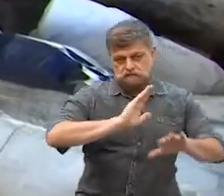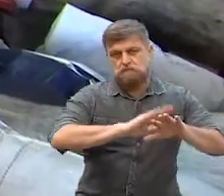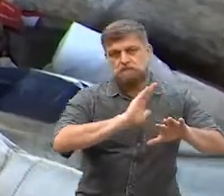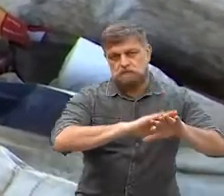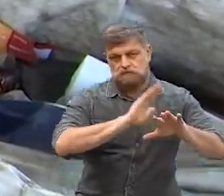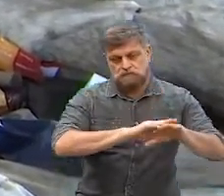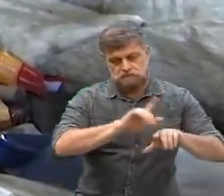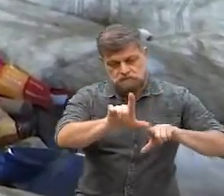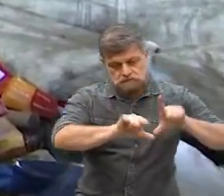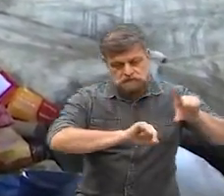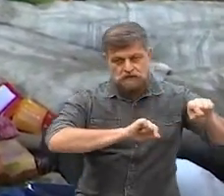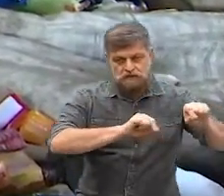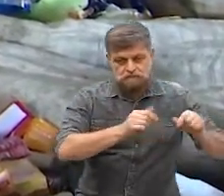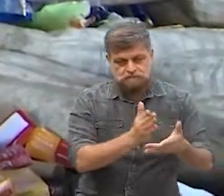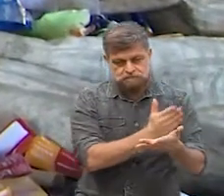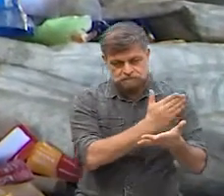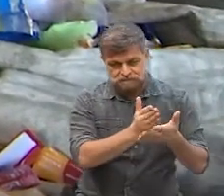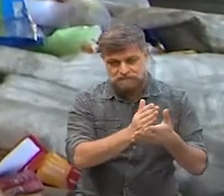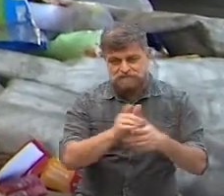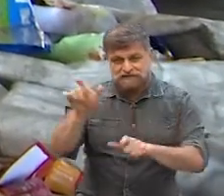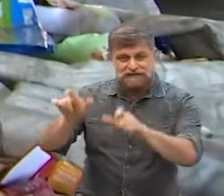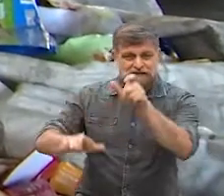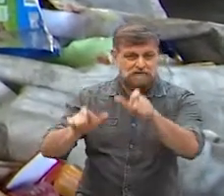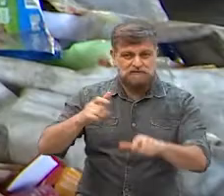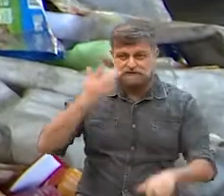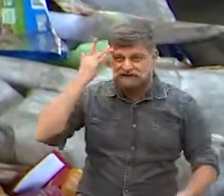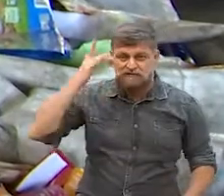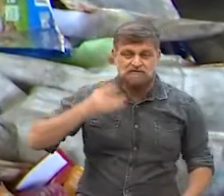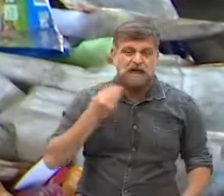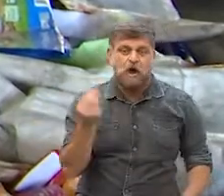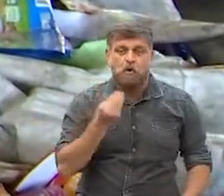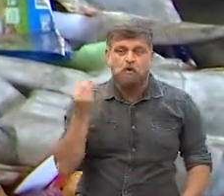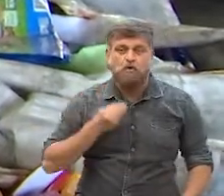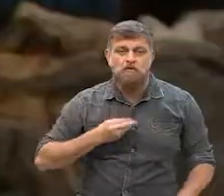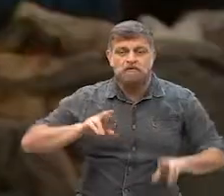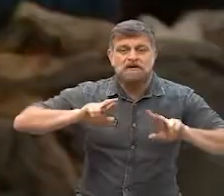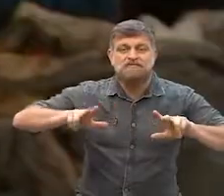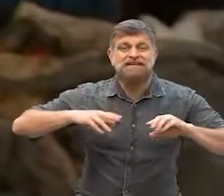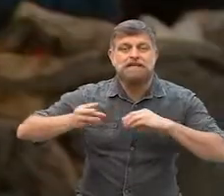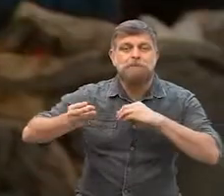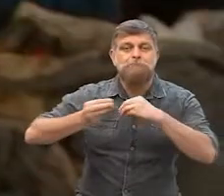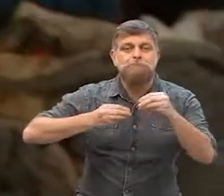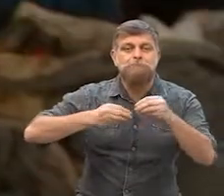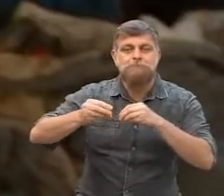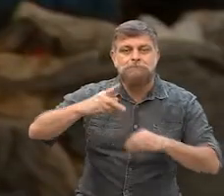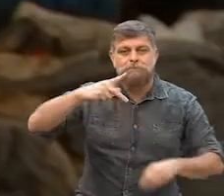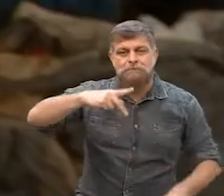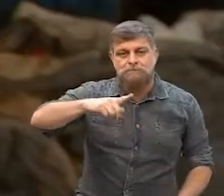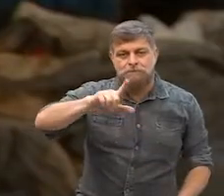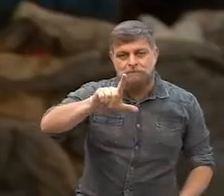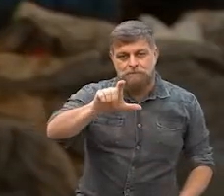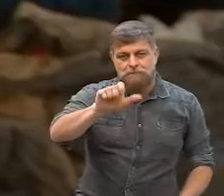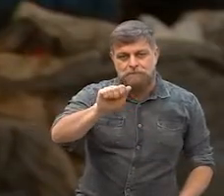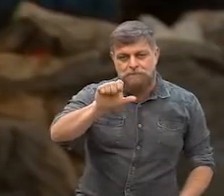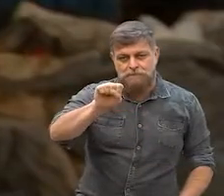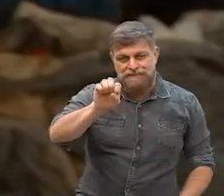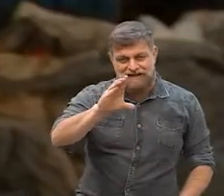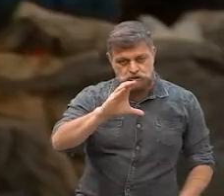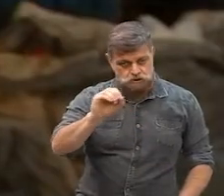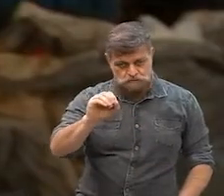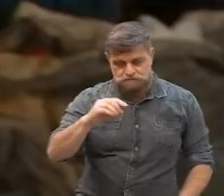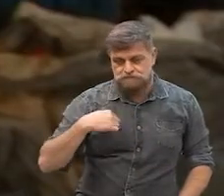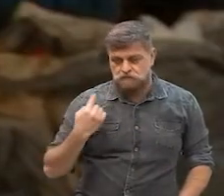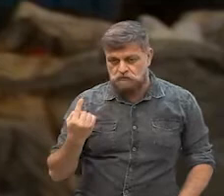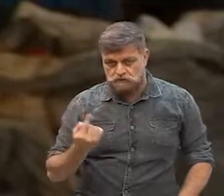destinação, porque muitas pessoas não sabem a separação correta em casa. Sim. Quando a gente fala